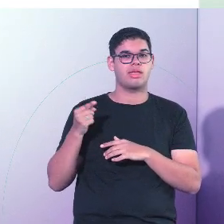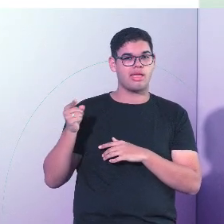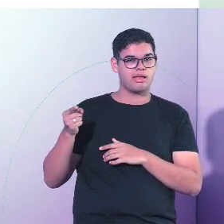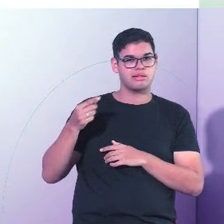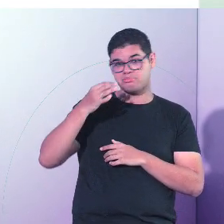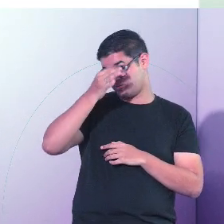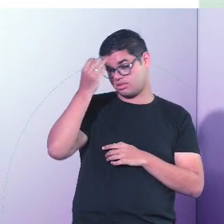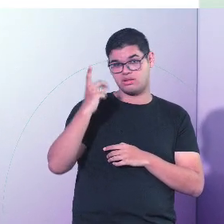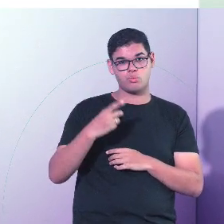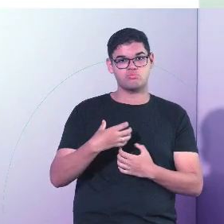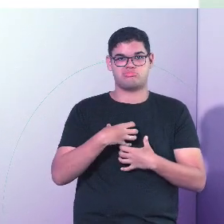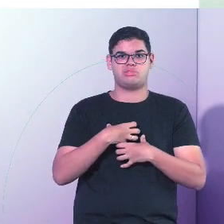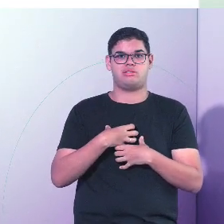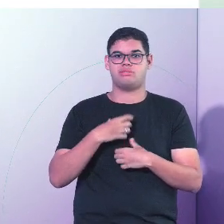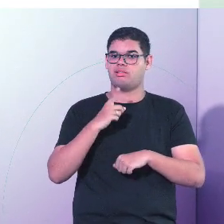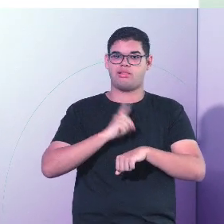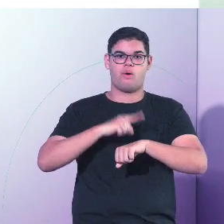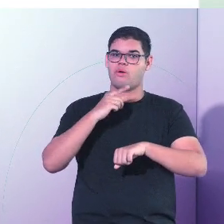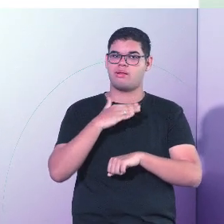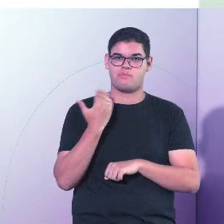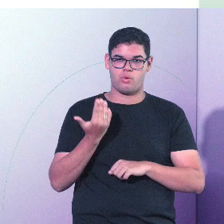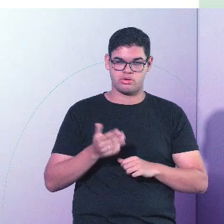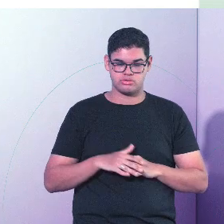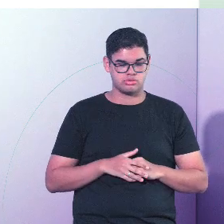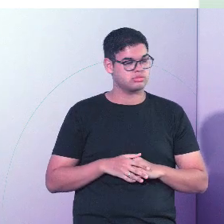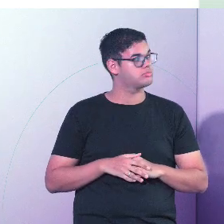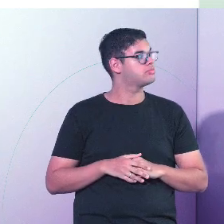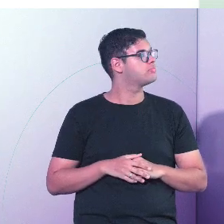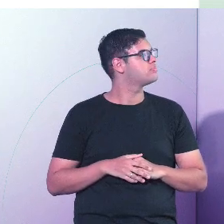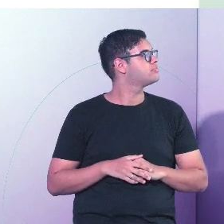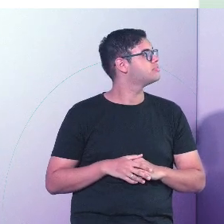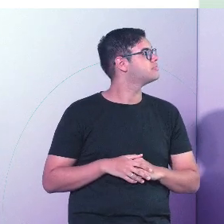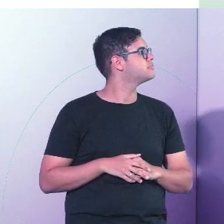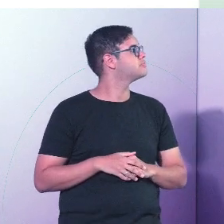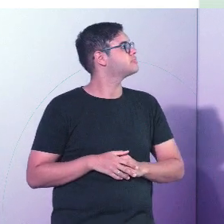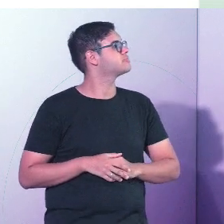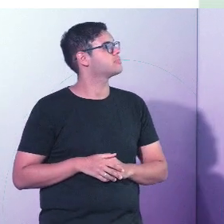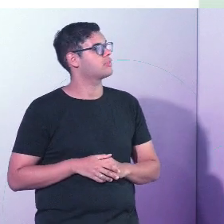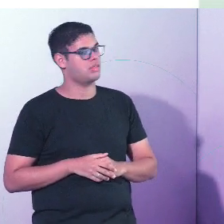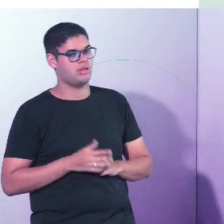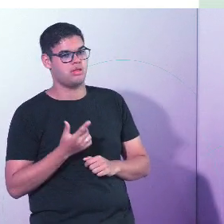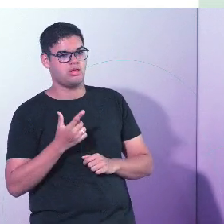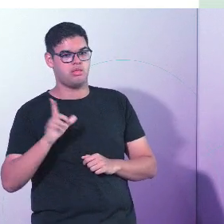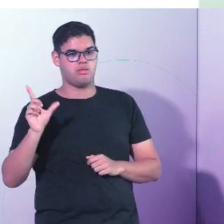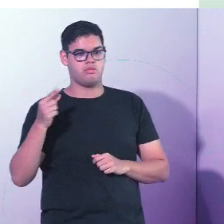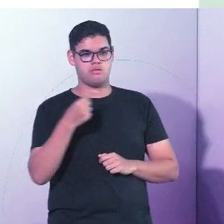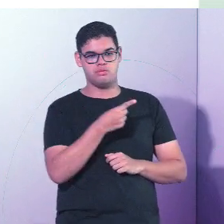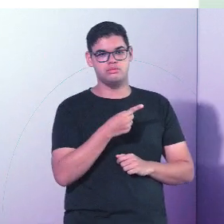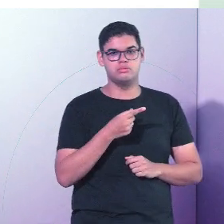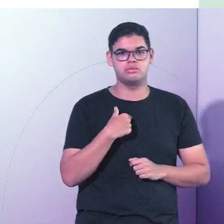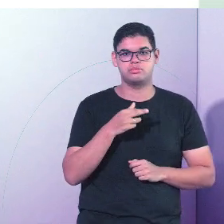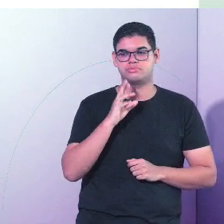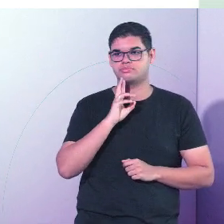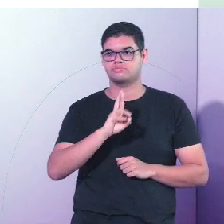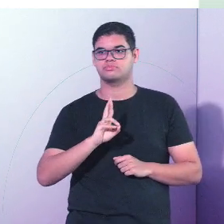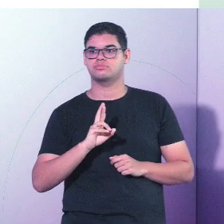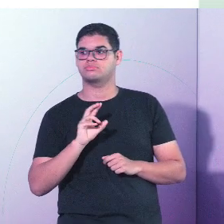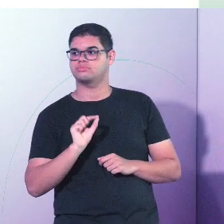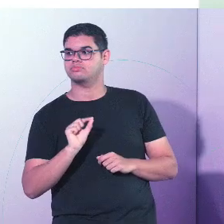a chegada da morte, né? Qual é o tipo de endpoint, qual é o tipo de desfecho, qual é o tipo de resultado que é apresentado pelos